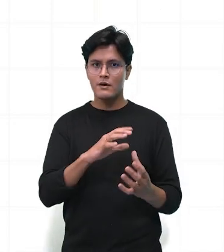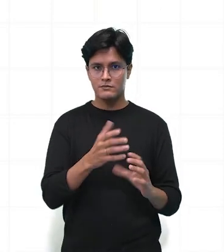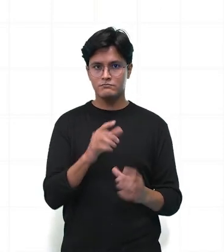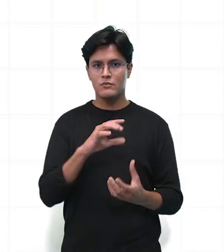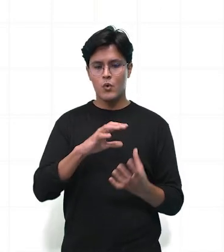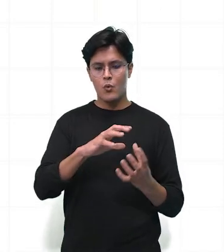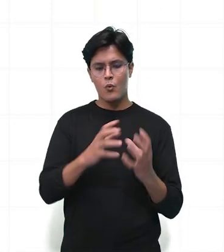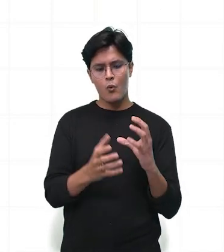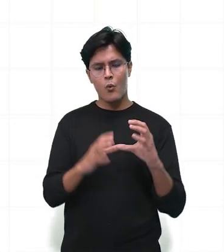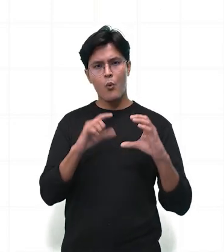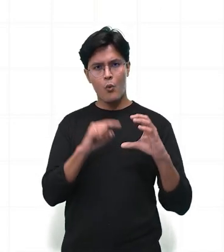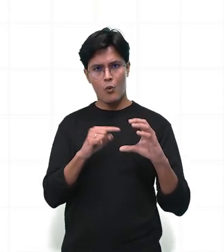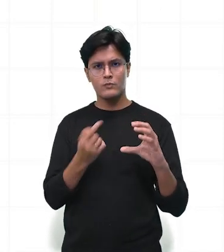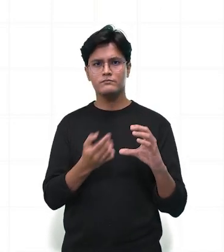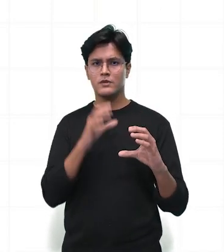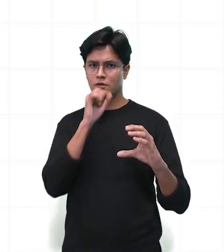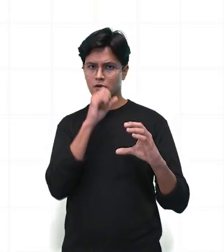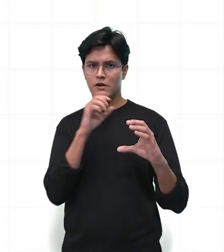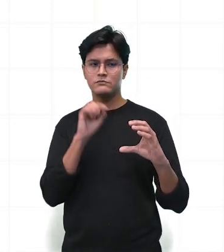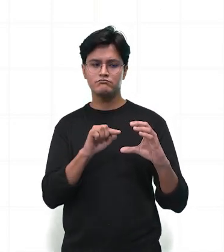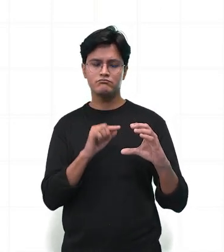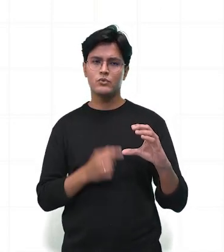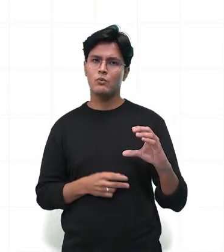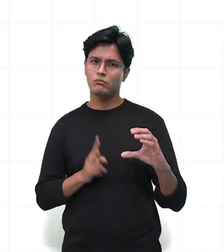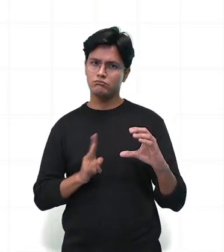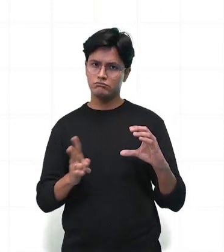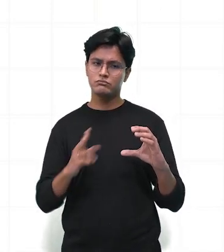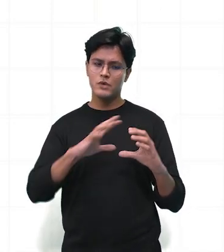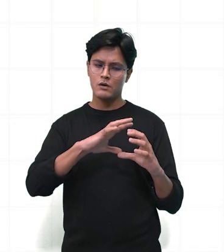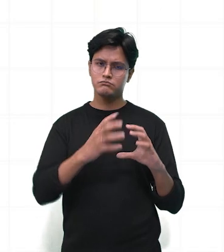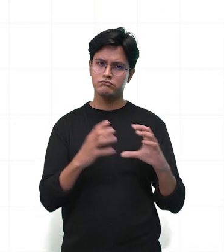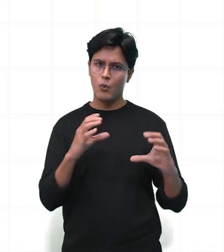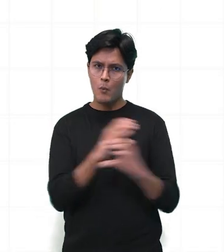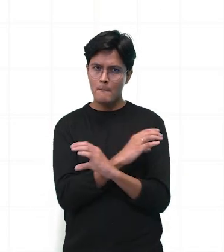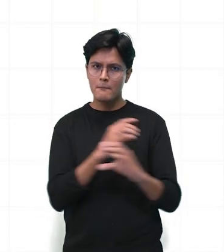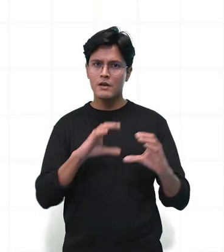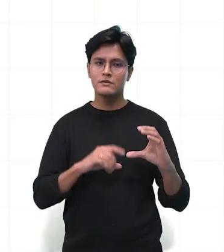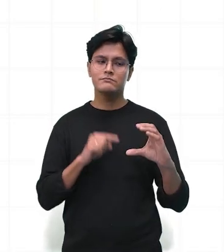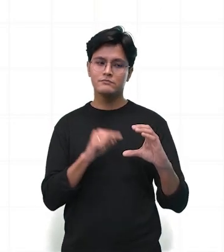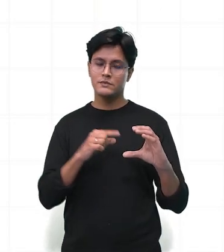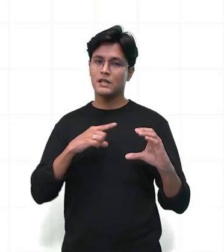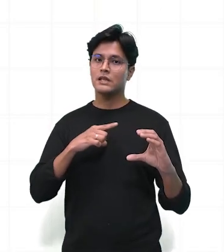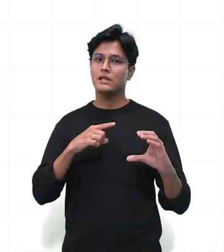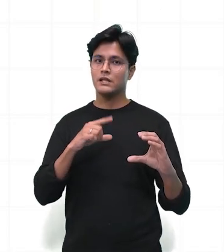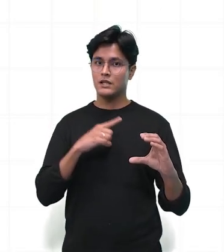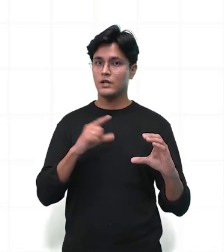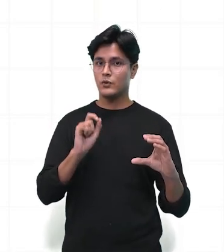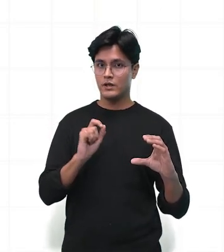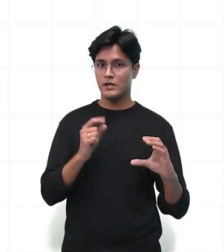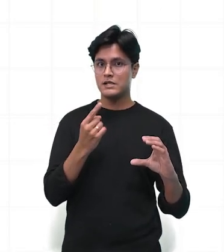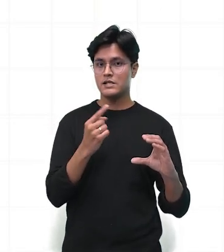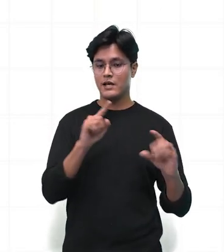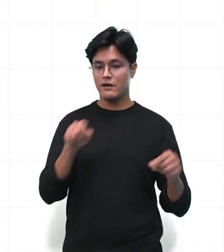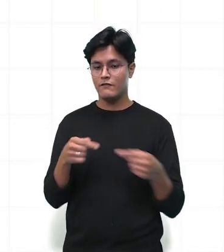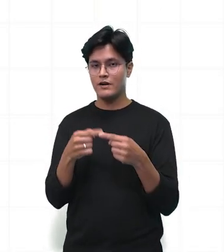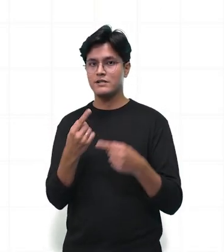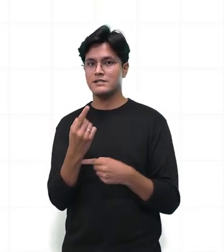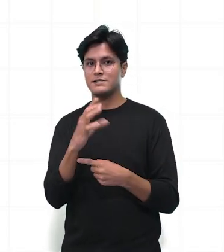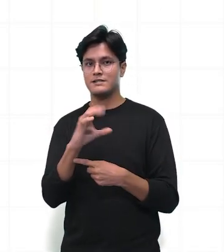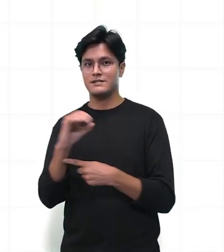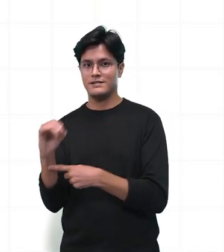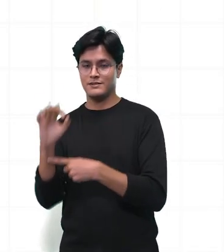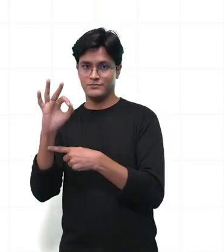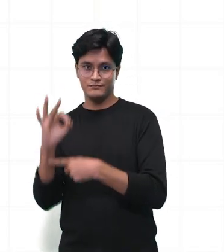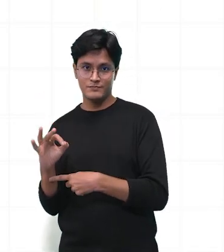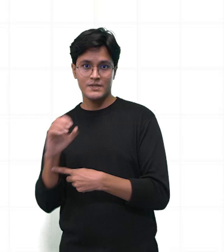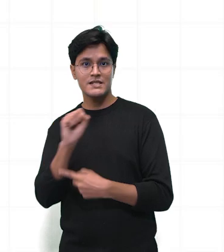100% do tamanho dessa laranja, tá? Agora, a partir do momento que você fraciona essa laranja, vamos supor,